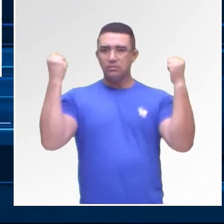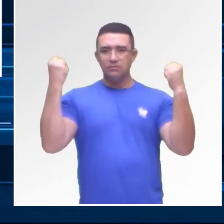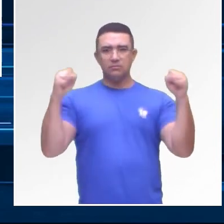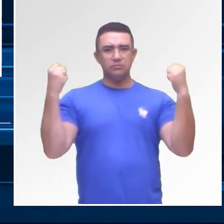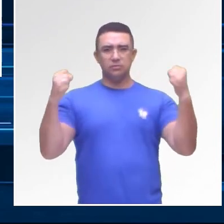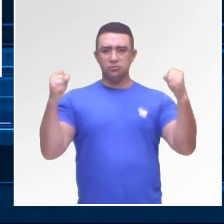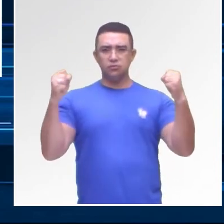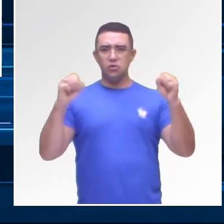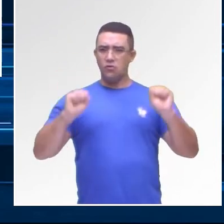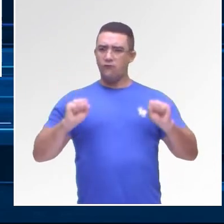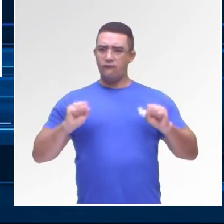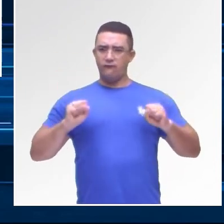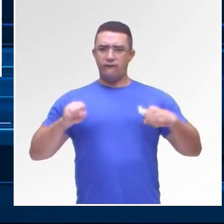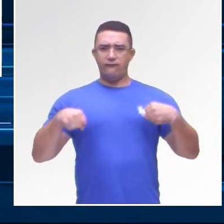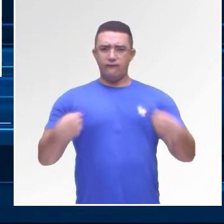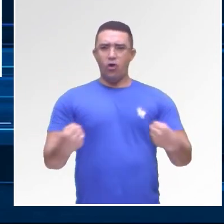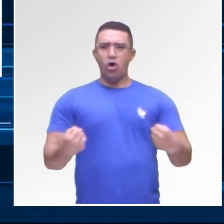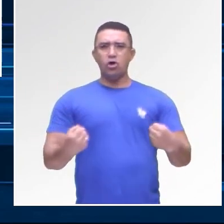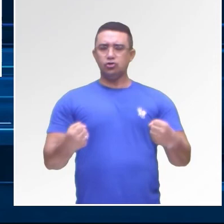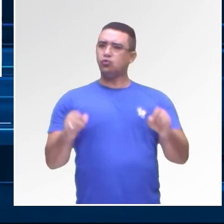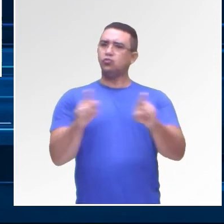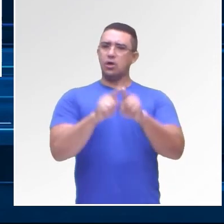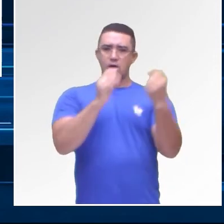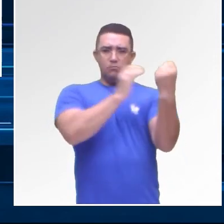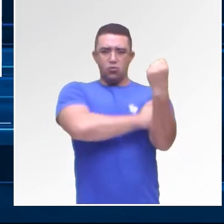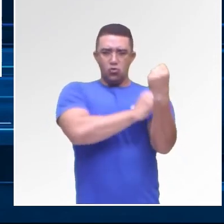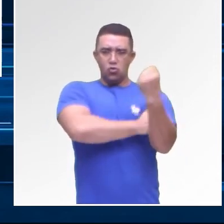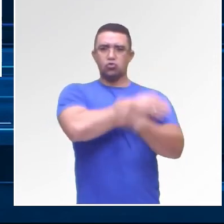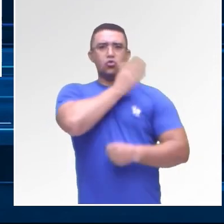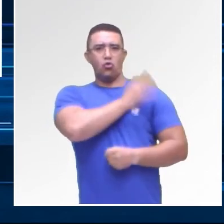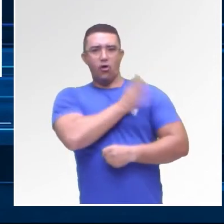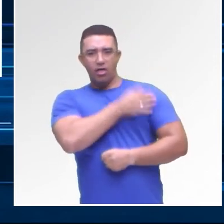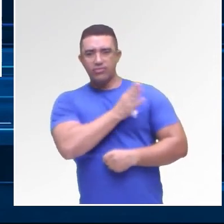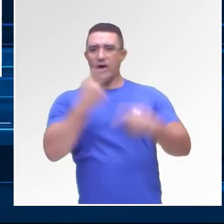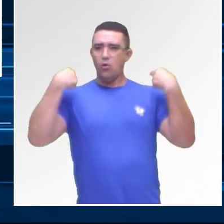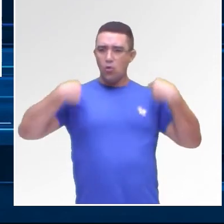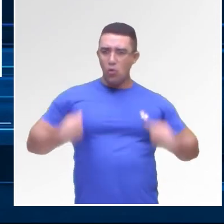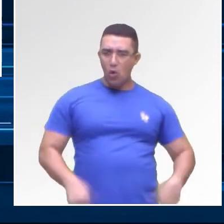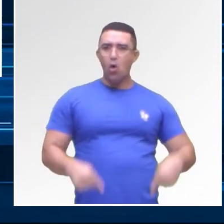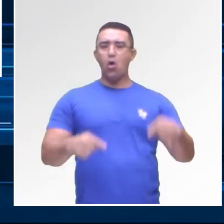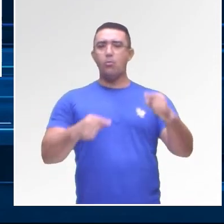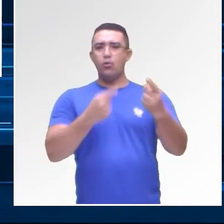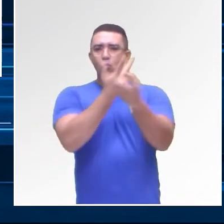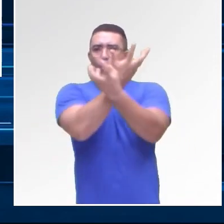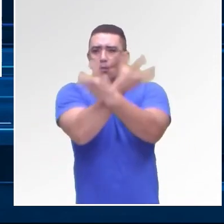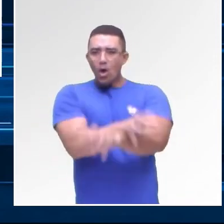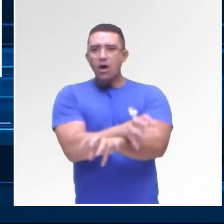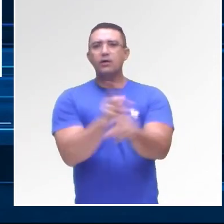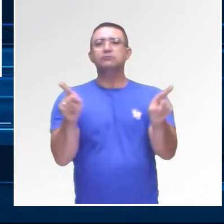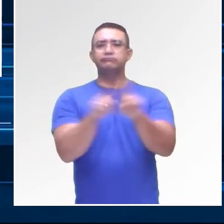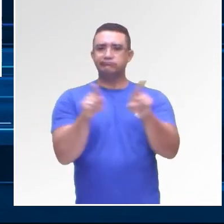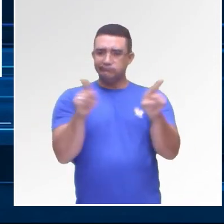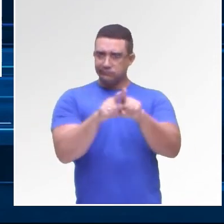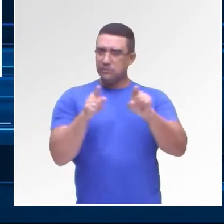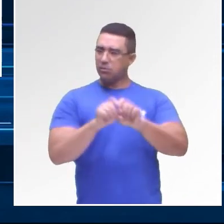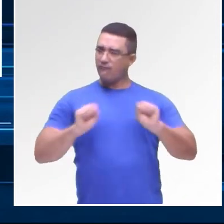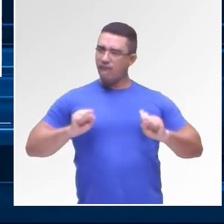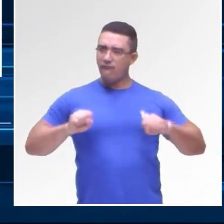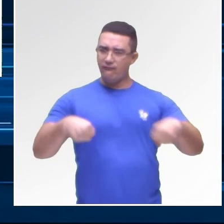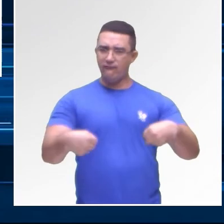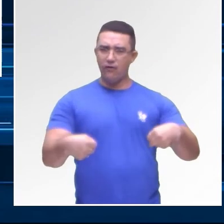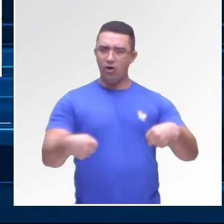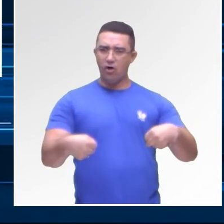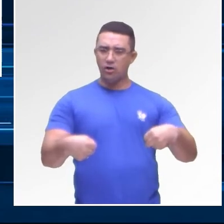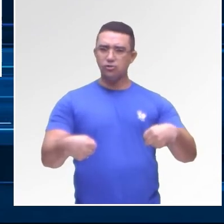está fortalecendo somente a questão cardiovascular ou muscular, nós também estamos reforçando aí a